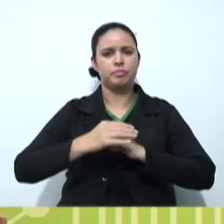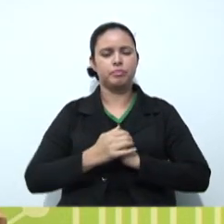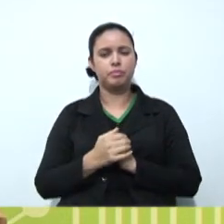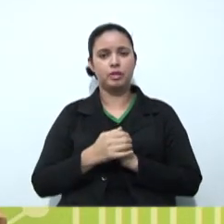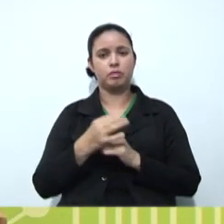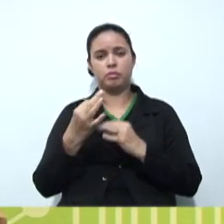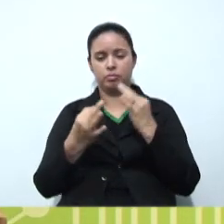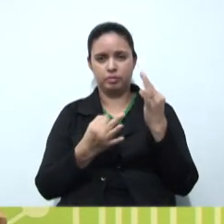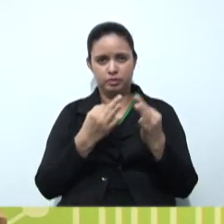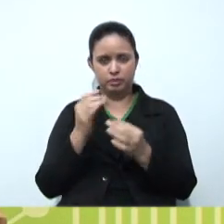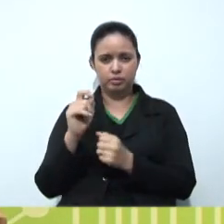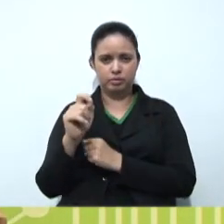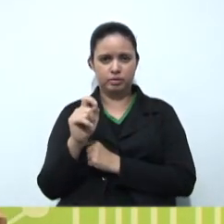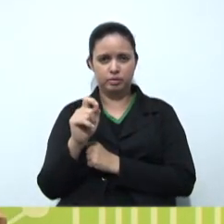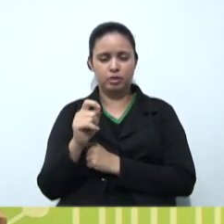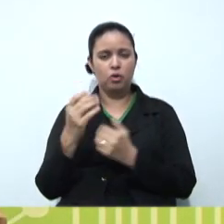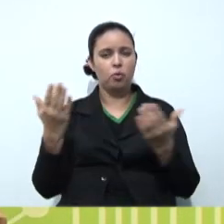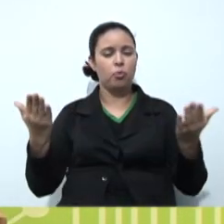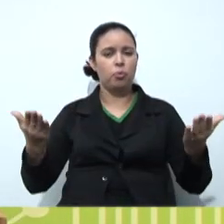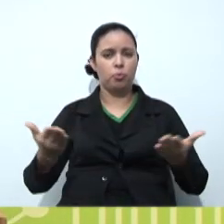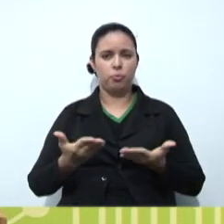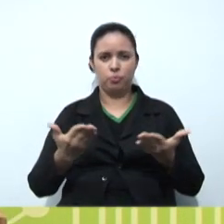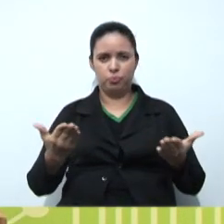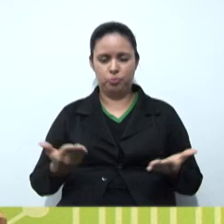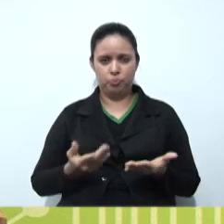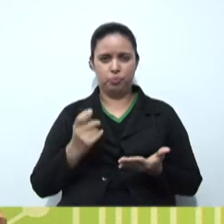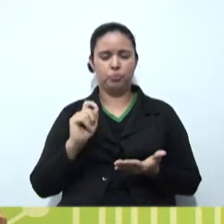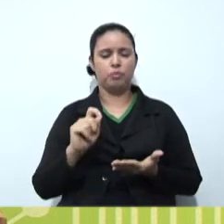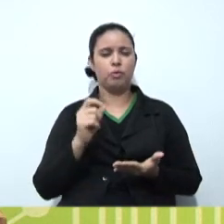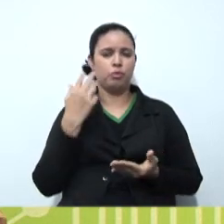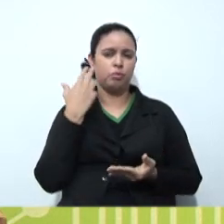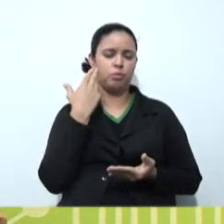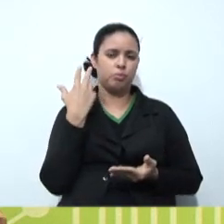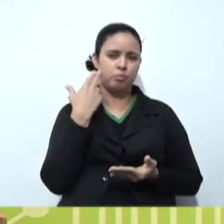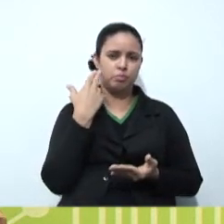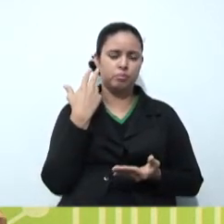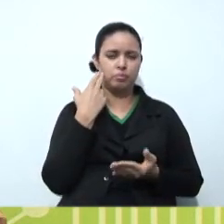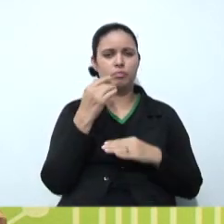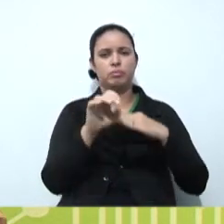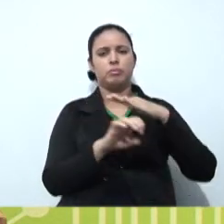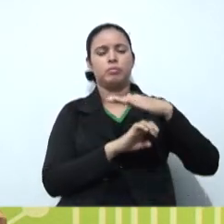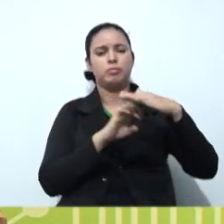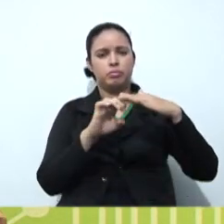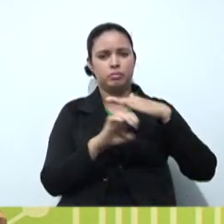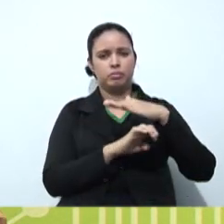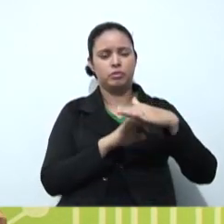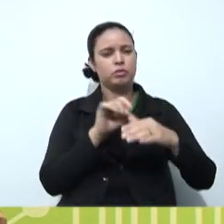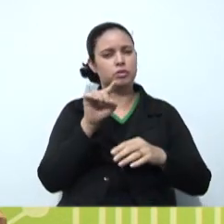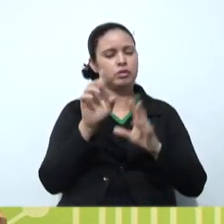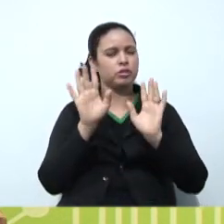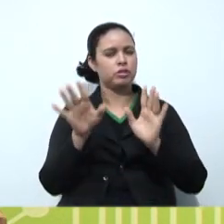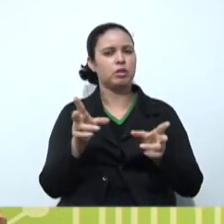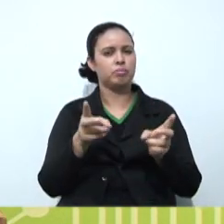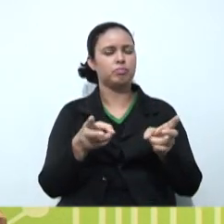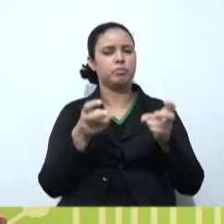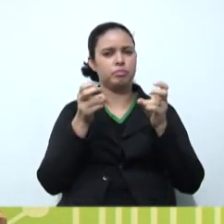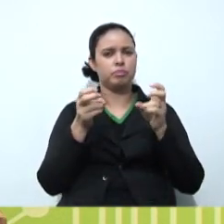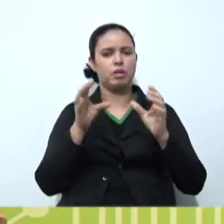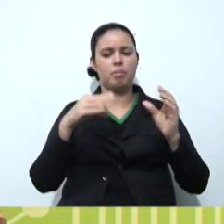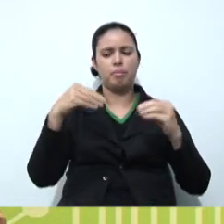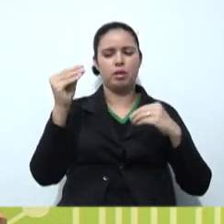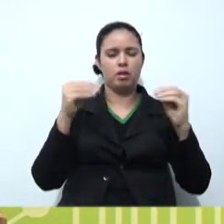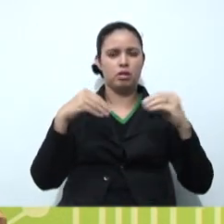seguinte situação. Nos dias atuais, é normal que as organizações agora, vocês já devem ter visto em embalagem de